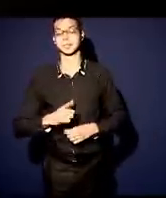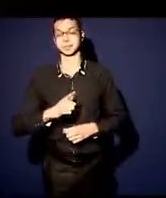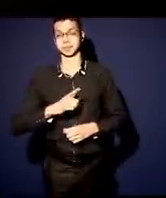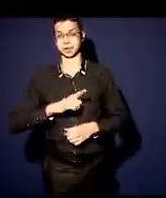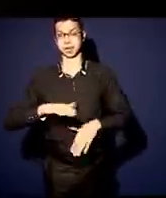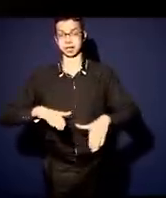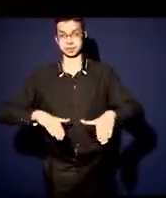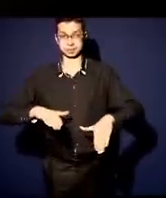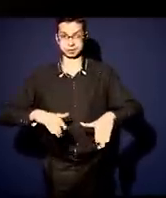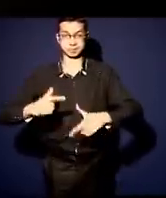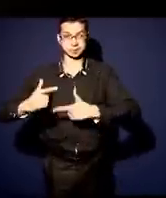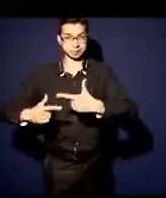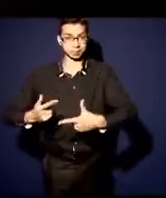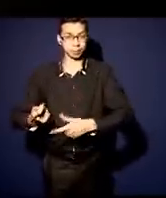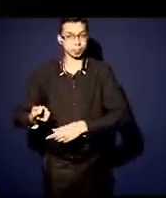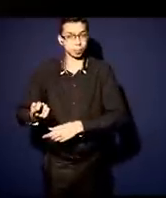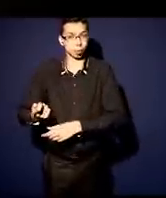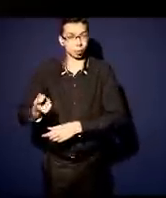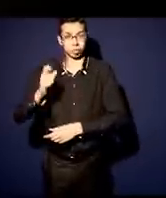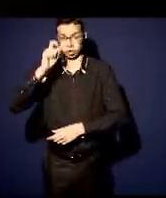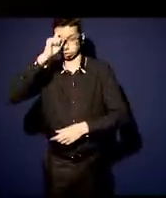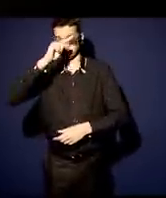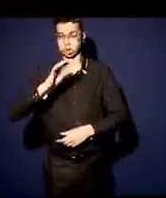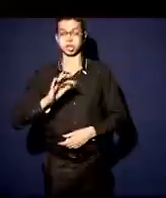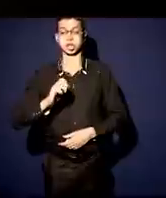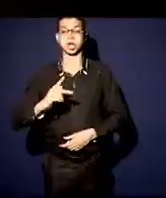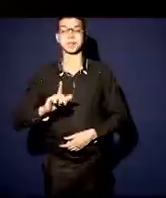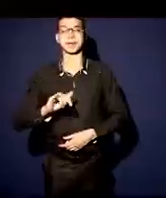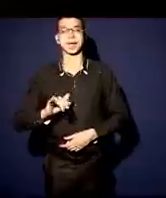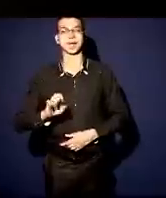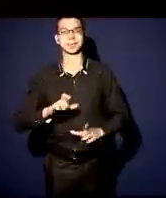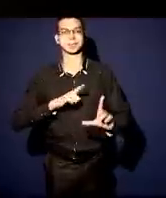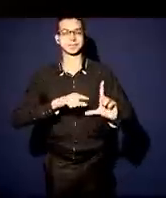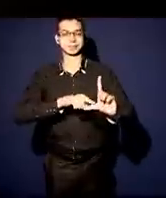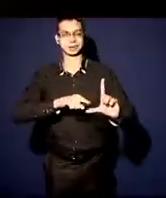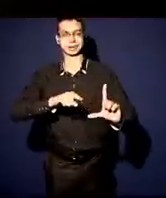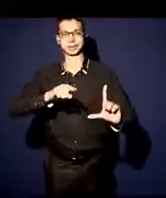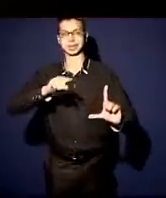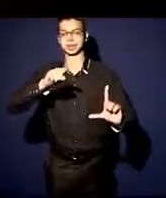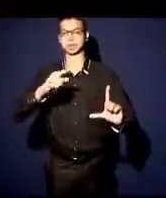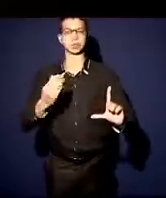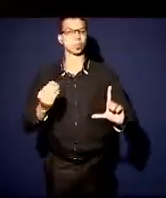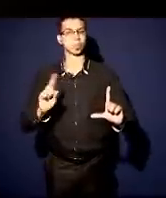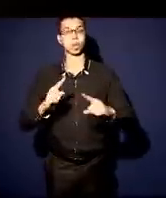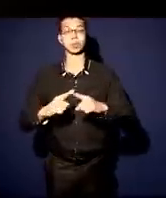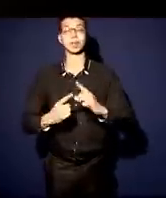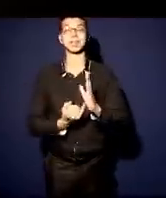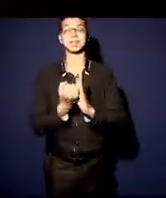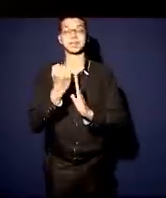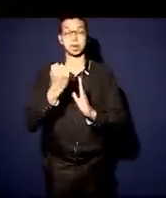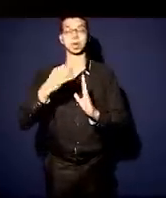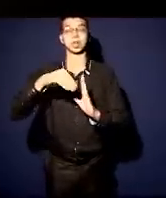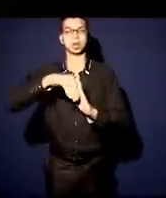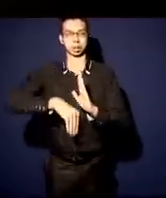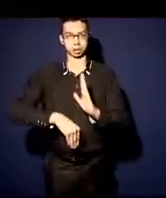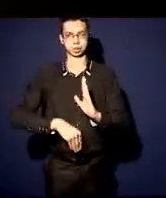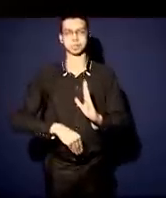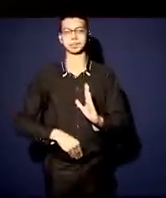apertada e o top line não vai estar crescendo tanto porque a inflação está diminuindo, principalmente na área de